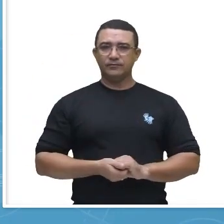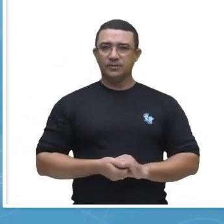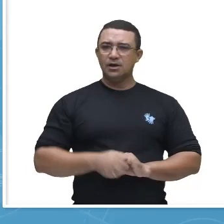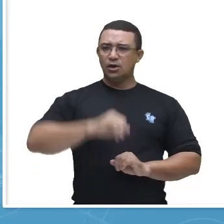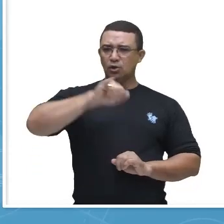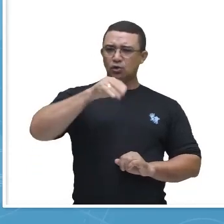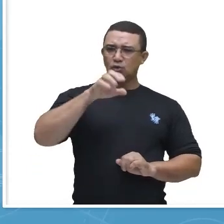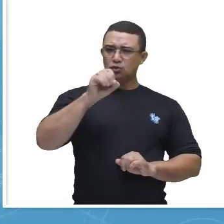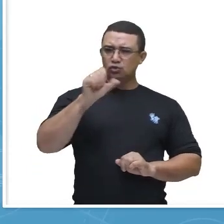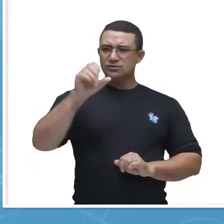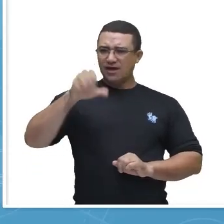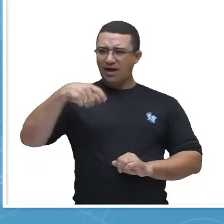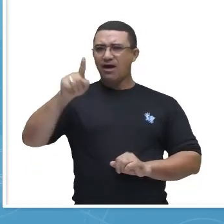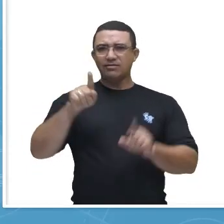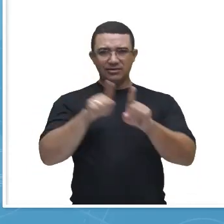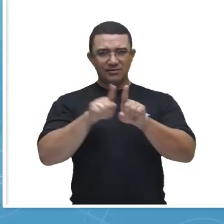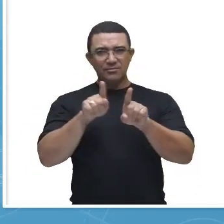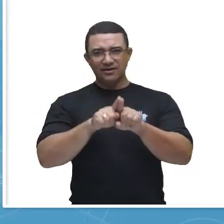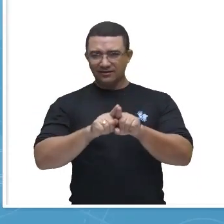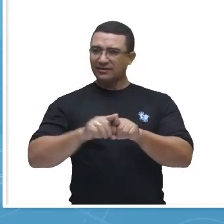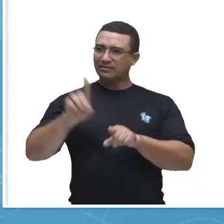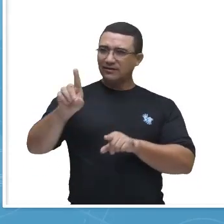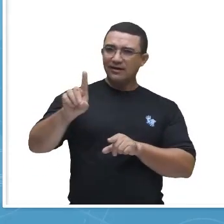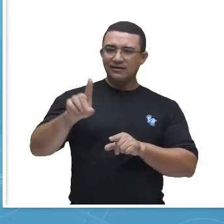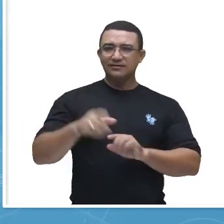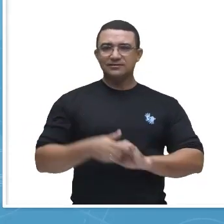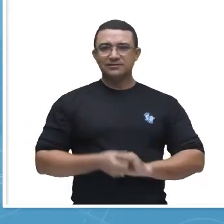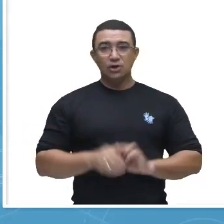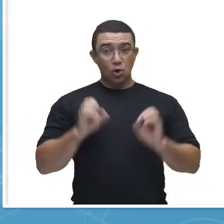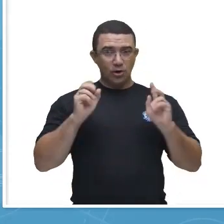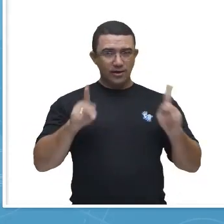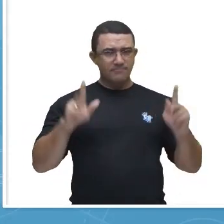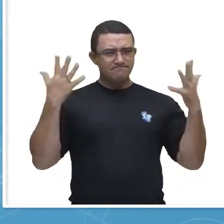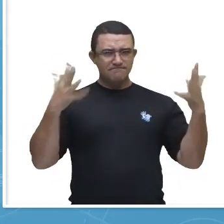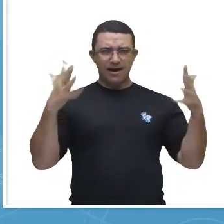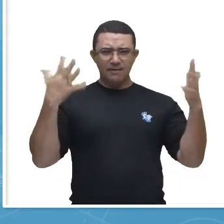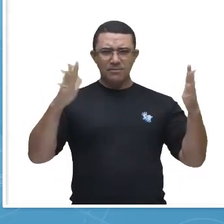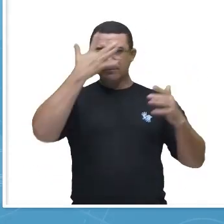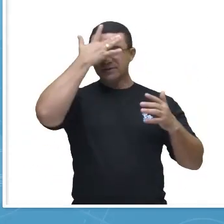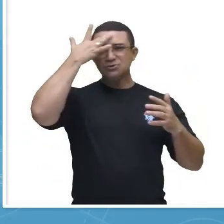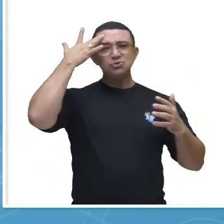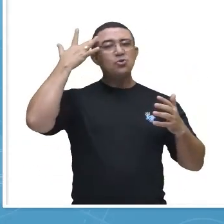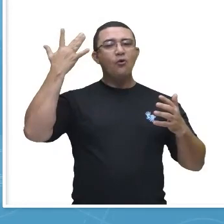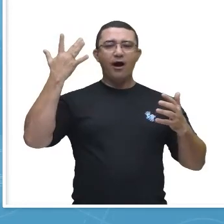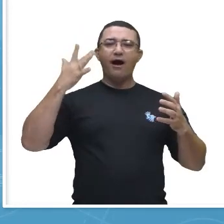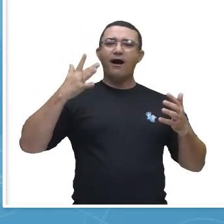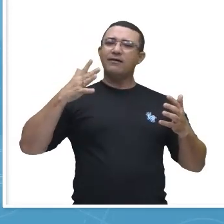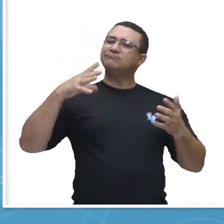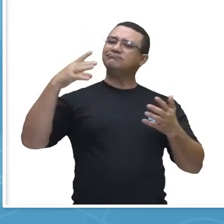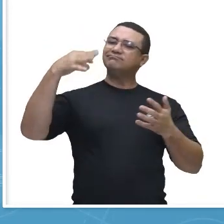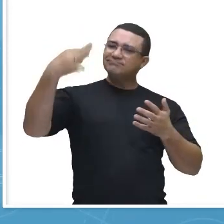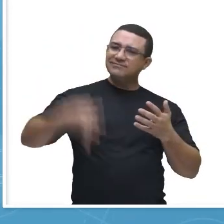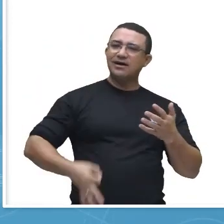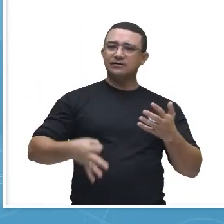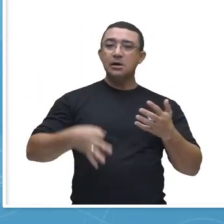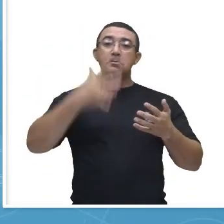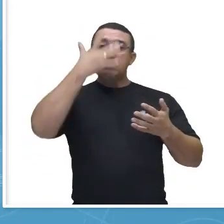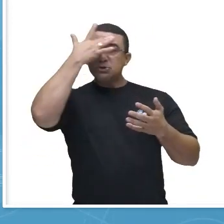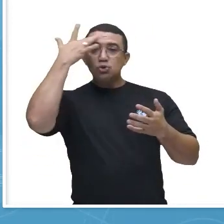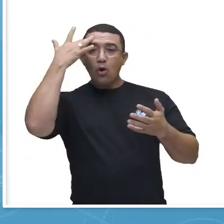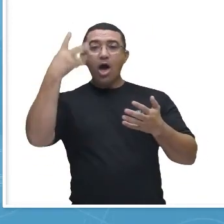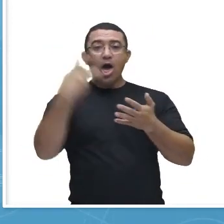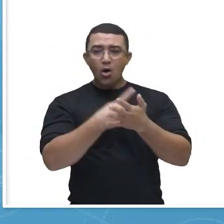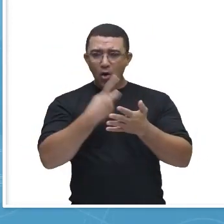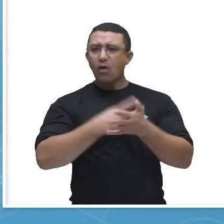José também, né? Eunice também, ok? Então, parabéns àqueles que acertaram. Quem errou também não tem problema, o momento de errar é